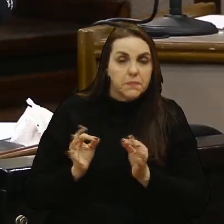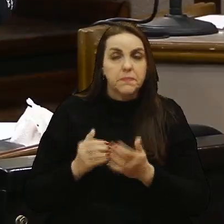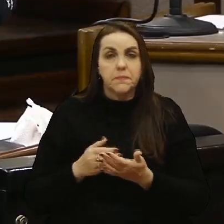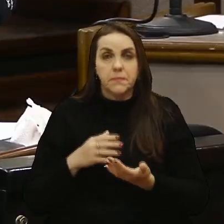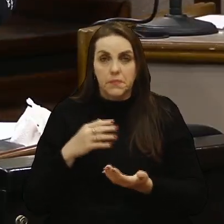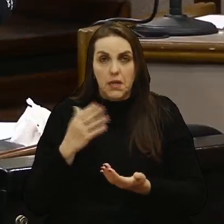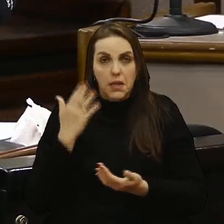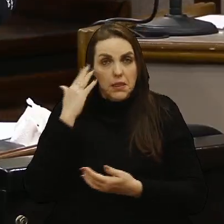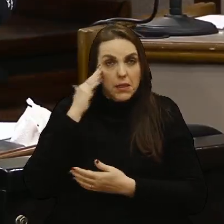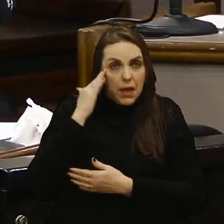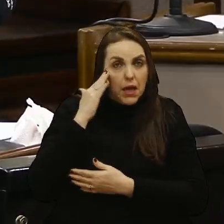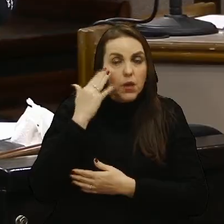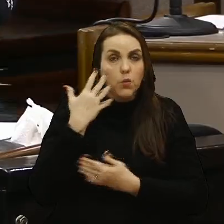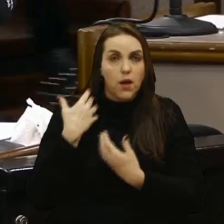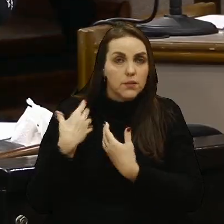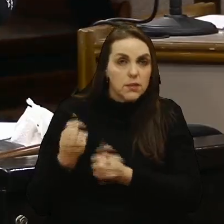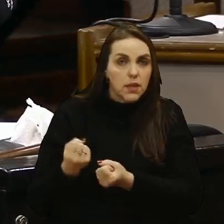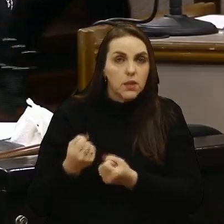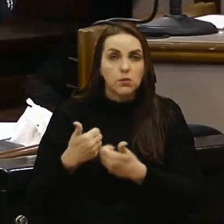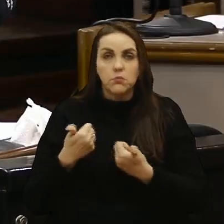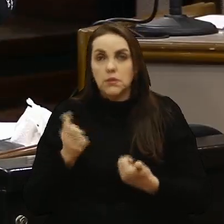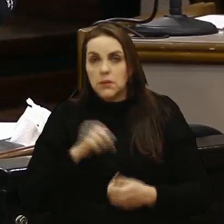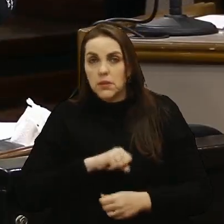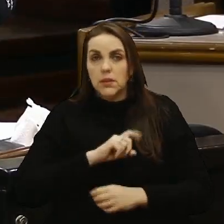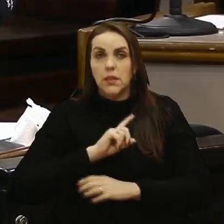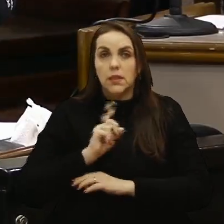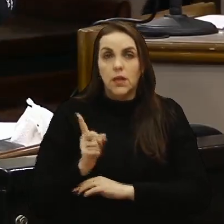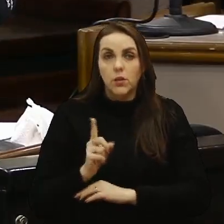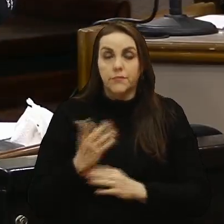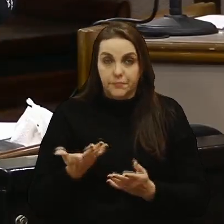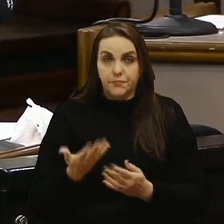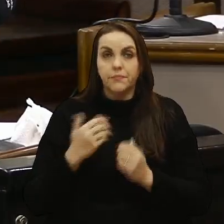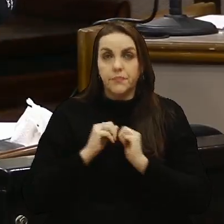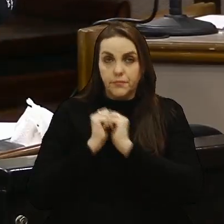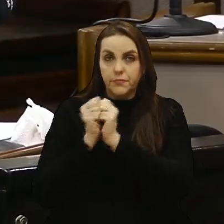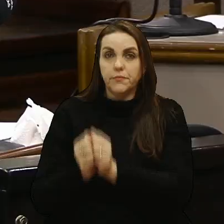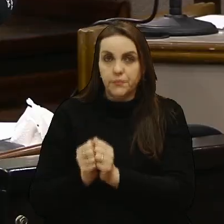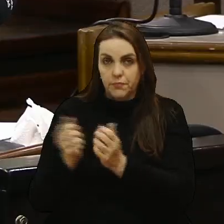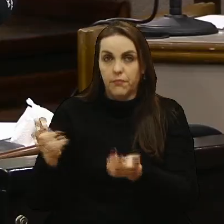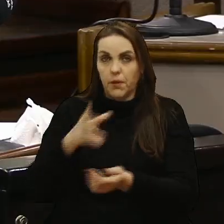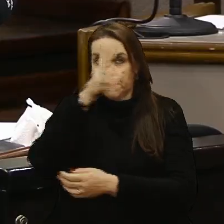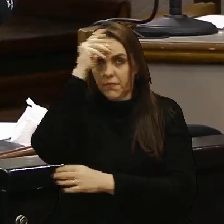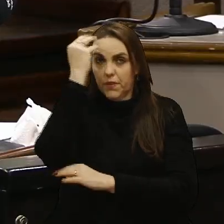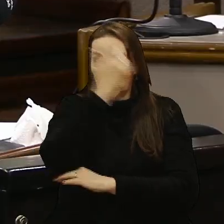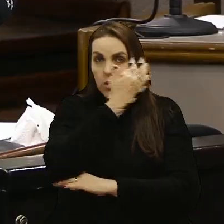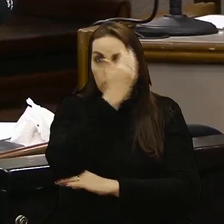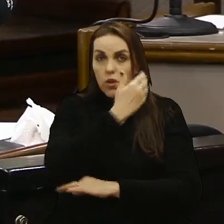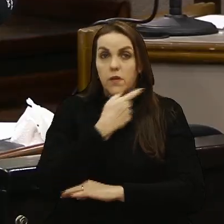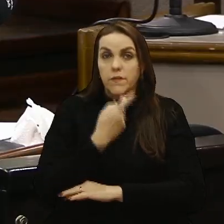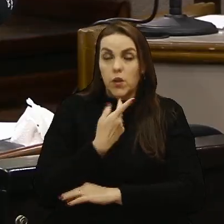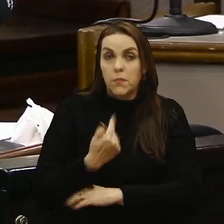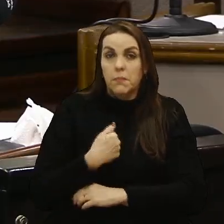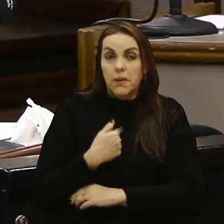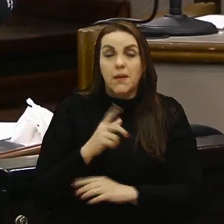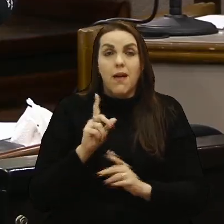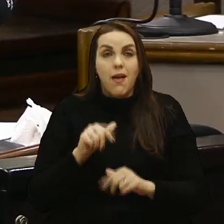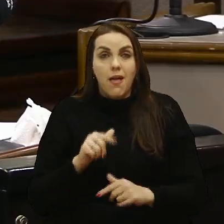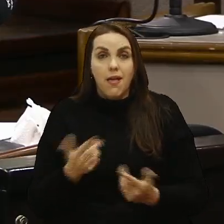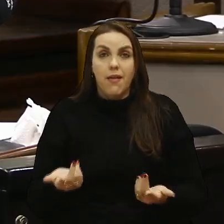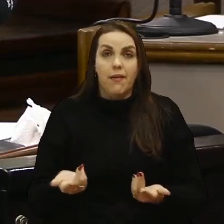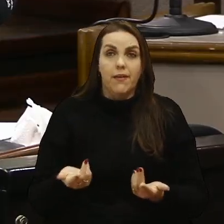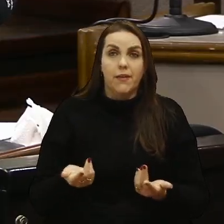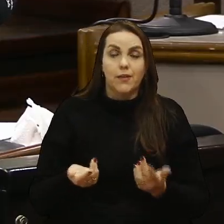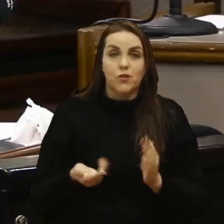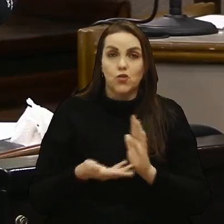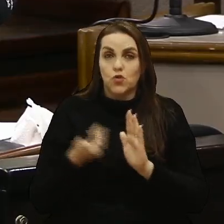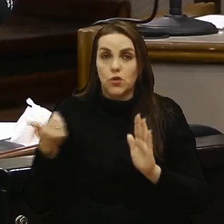convincente, aceitável ou não é, né? E eu estive com o prefeito Odiló e ele já disse, não, esse negócio de tirar